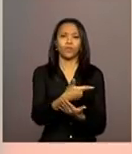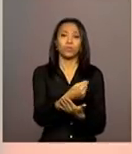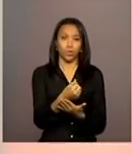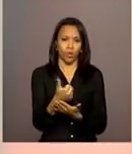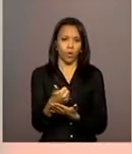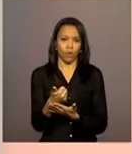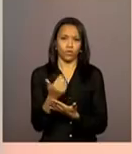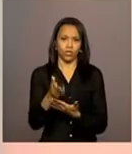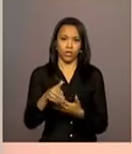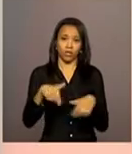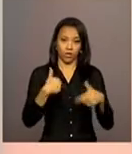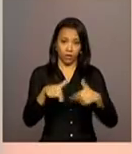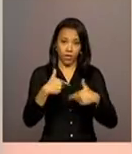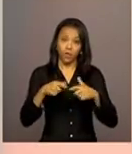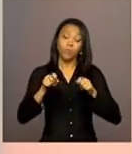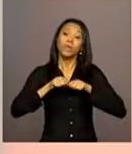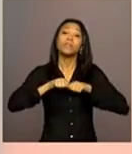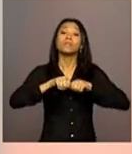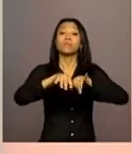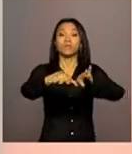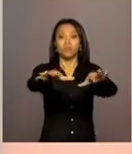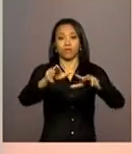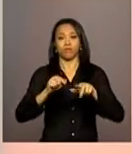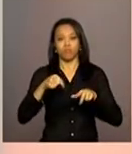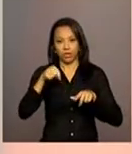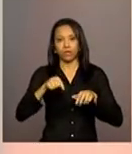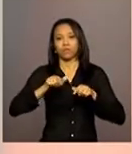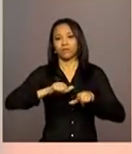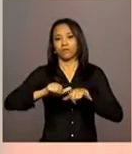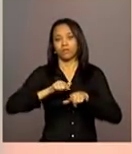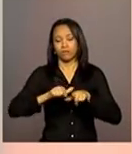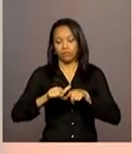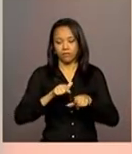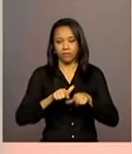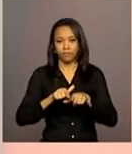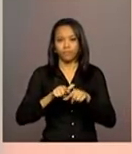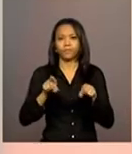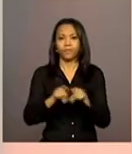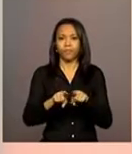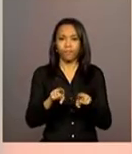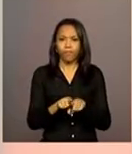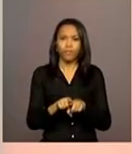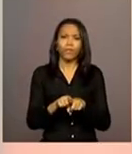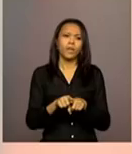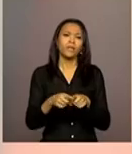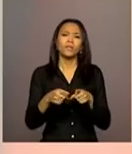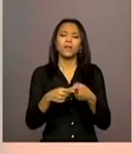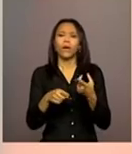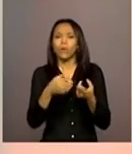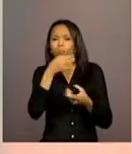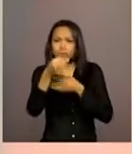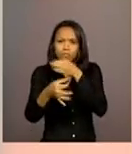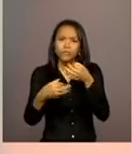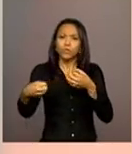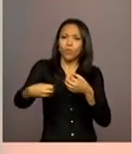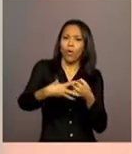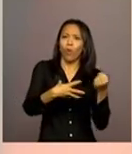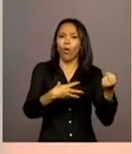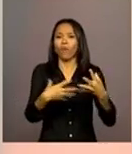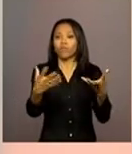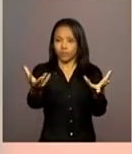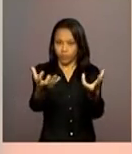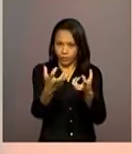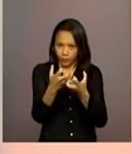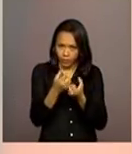fazendo expansões rotineiras e e trazendo elementos novos para que a gente avalie